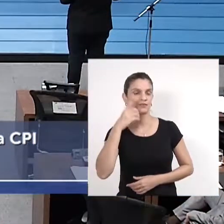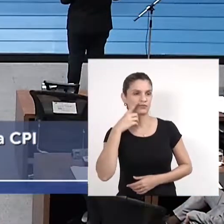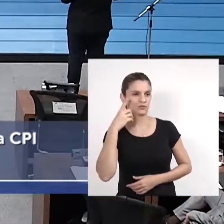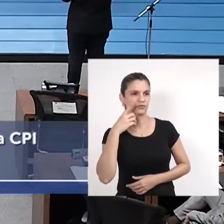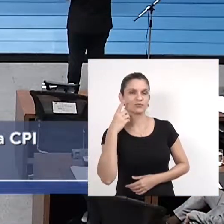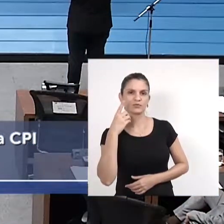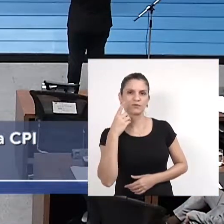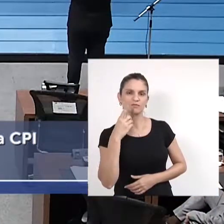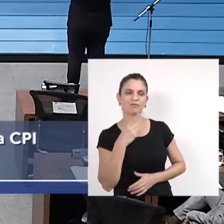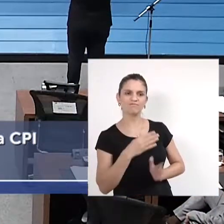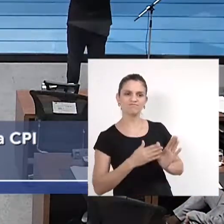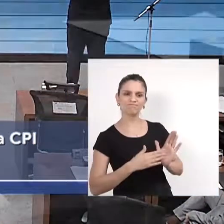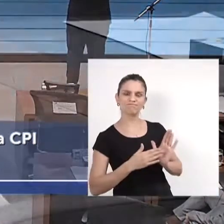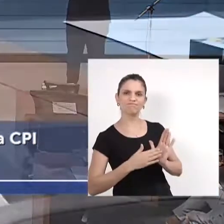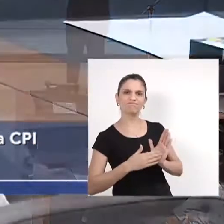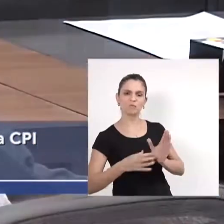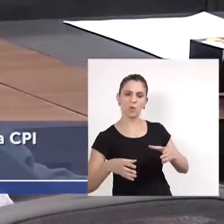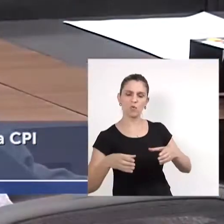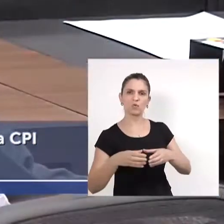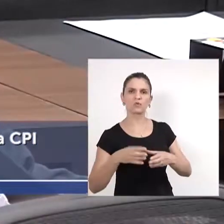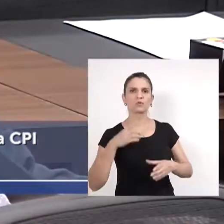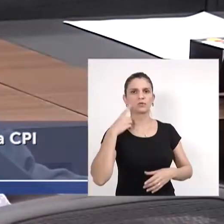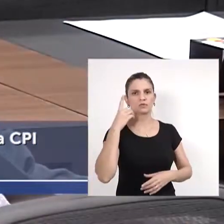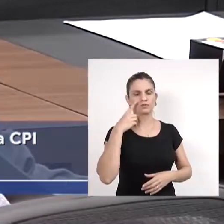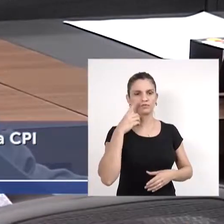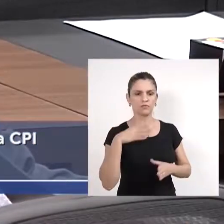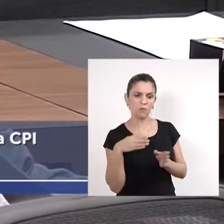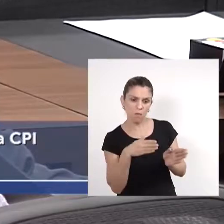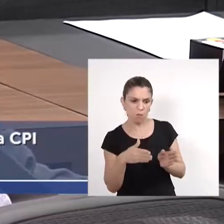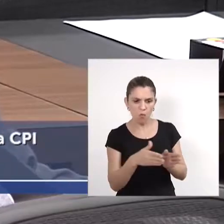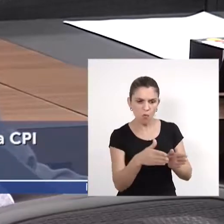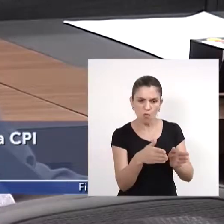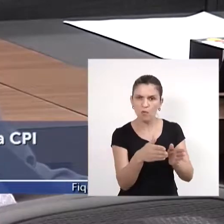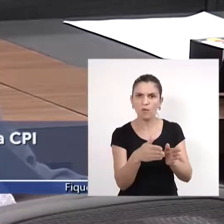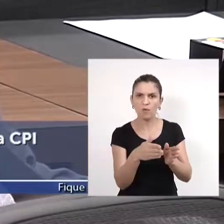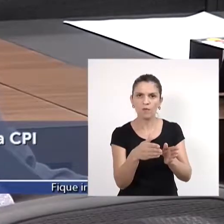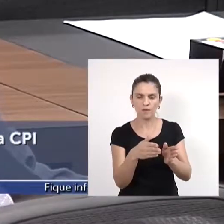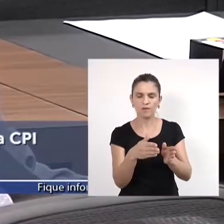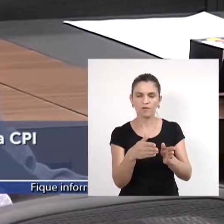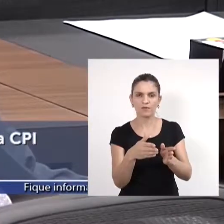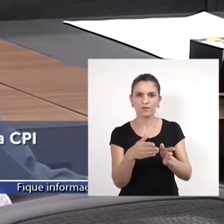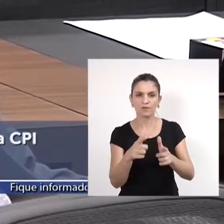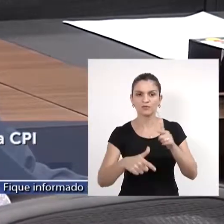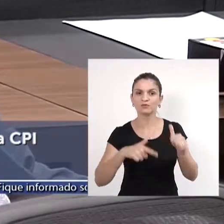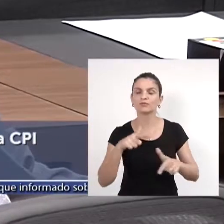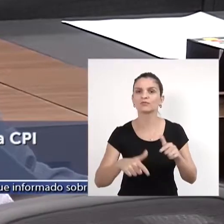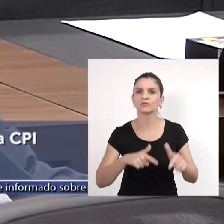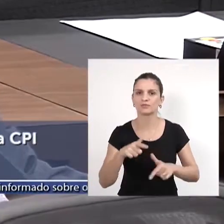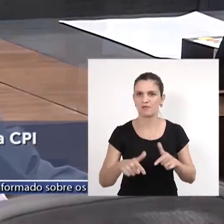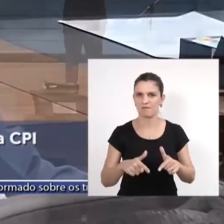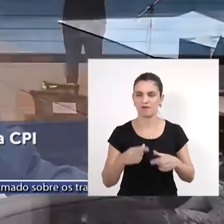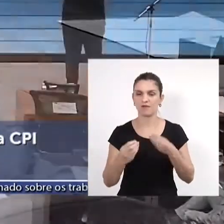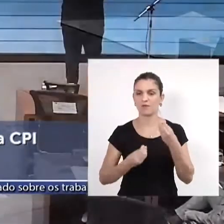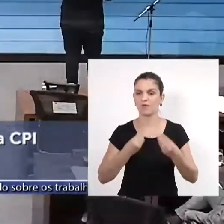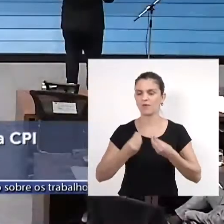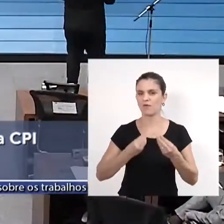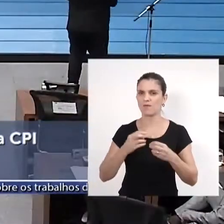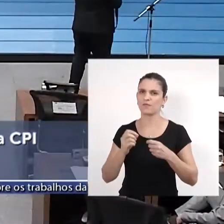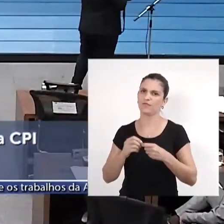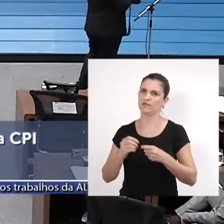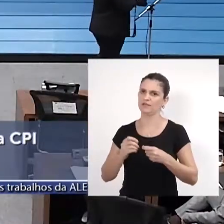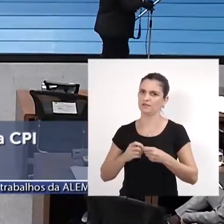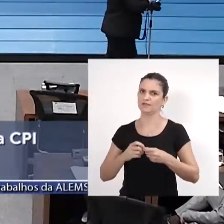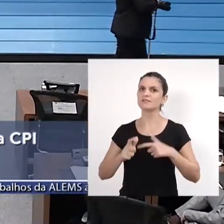porque agora nós temos uma direção e não corremos o risco